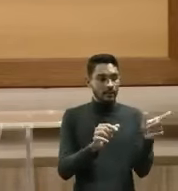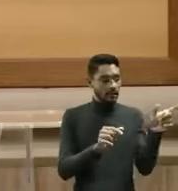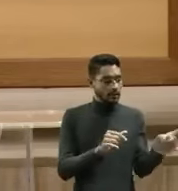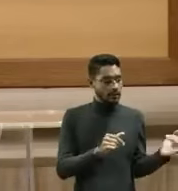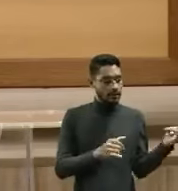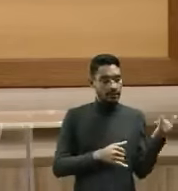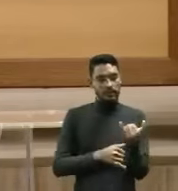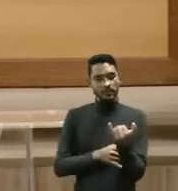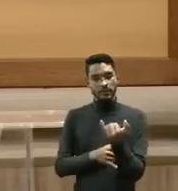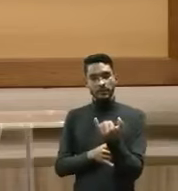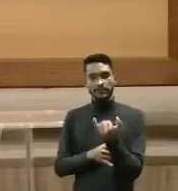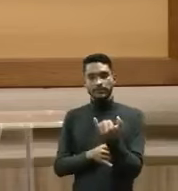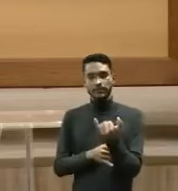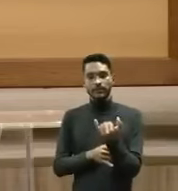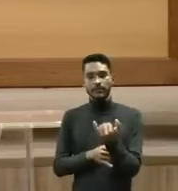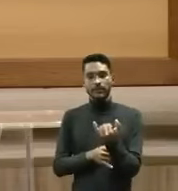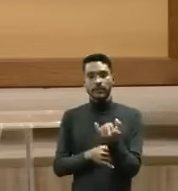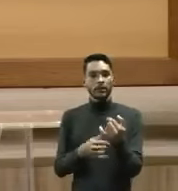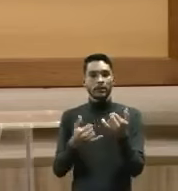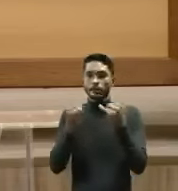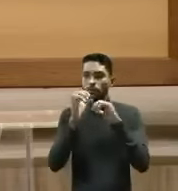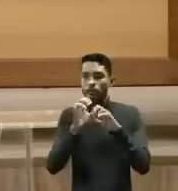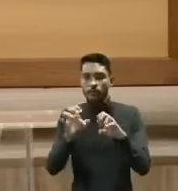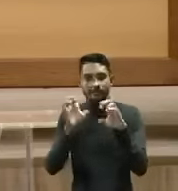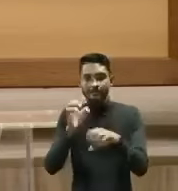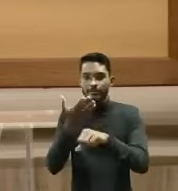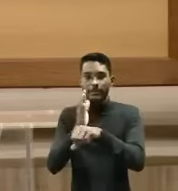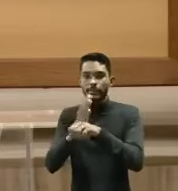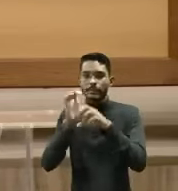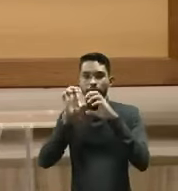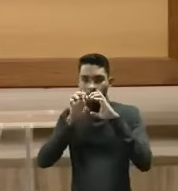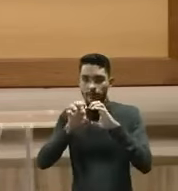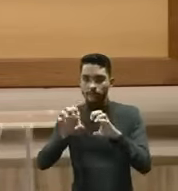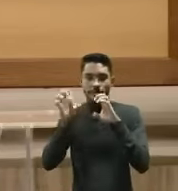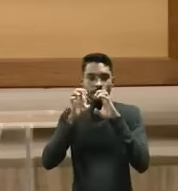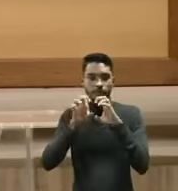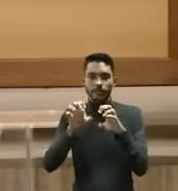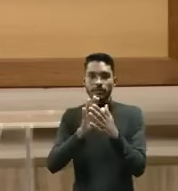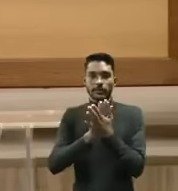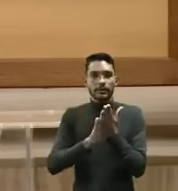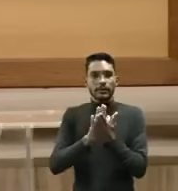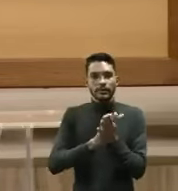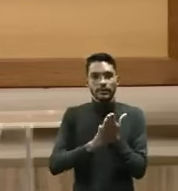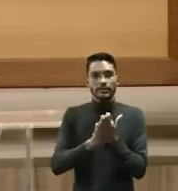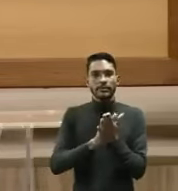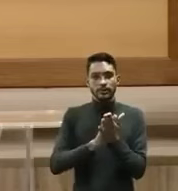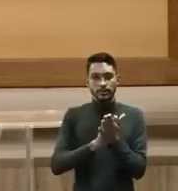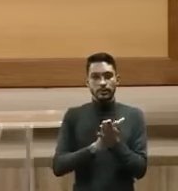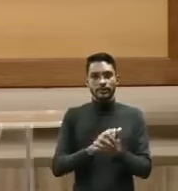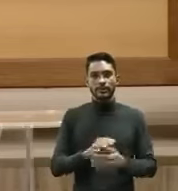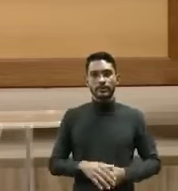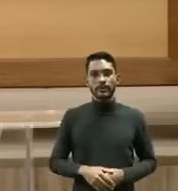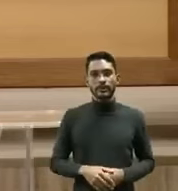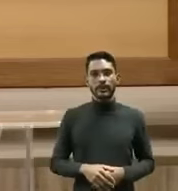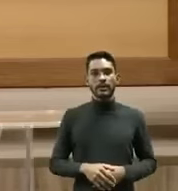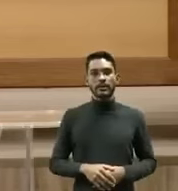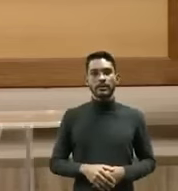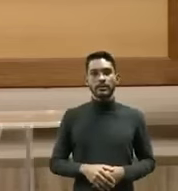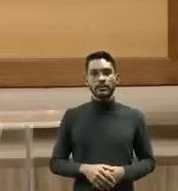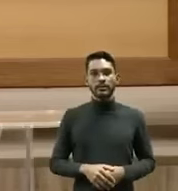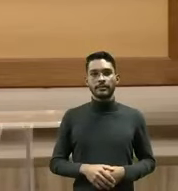a Bíblia todinha duas vezes ao ano não não tem nada a ver só para aquilo que na verdade a carne quer e a carne nunca quer o que é